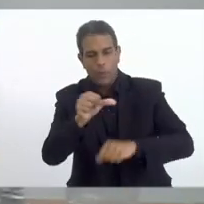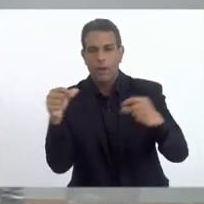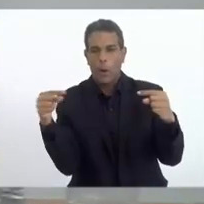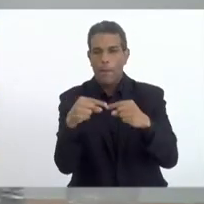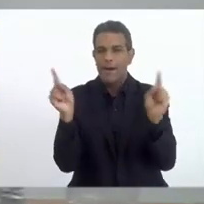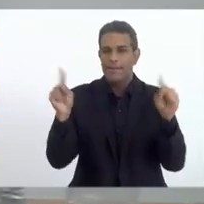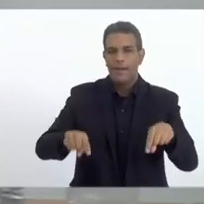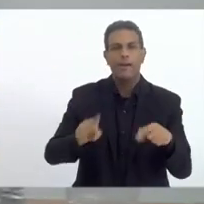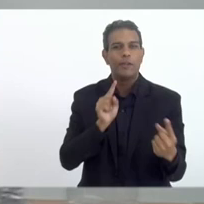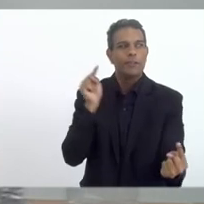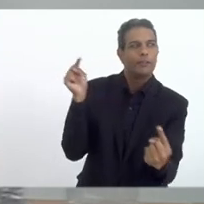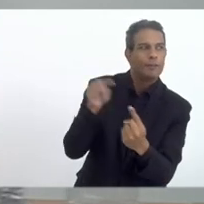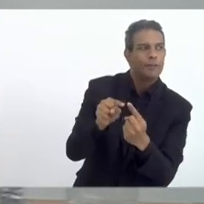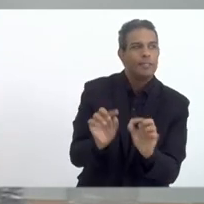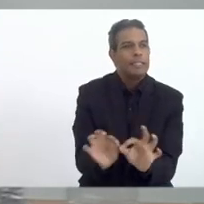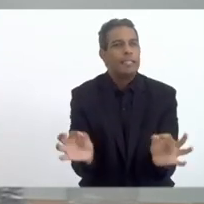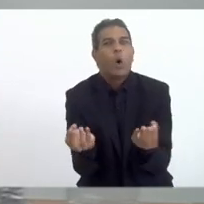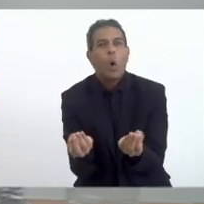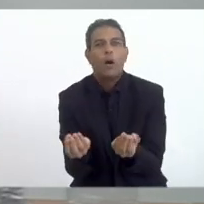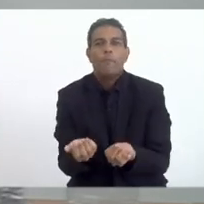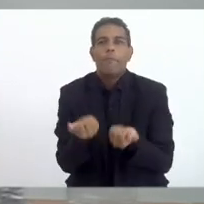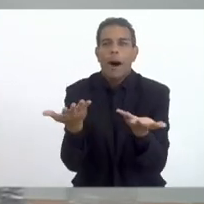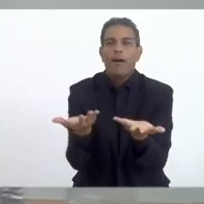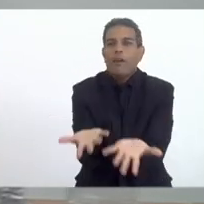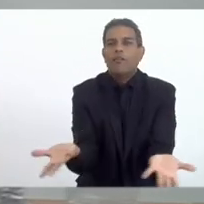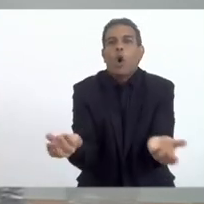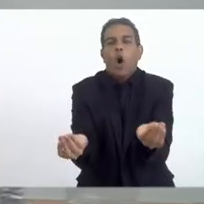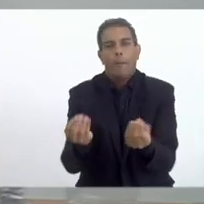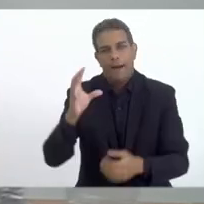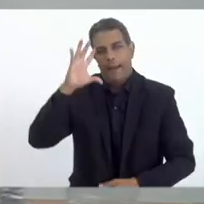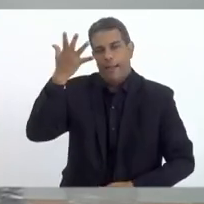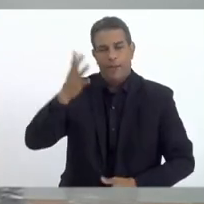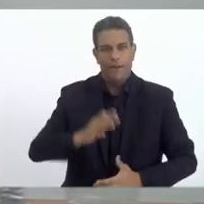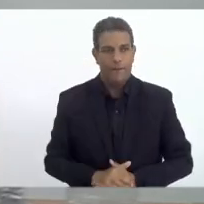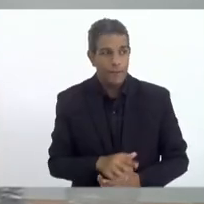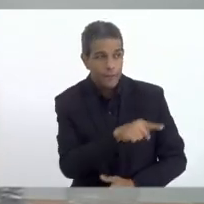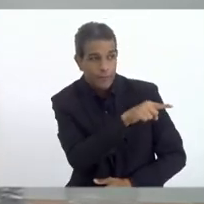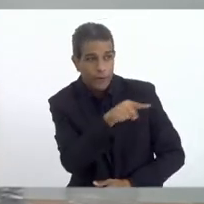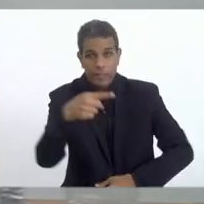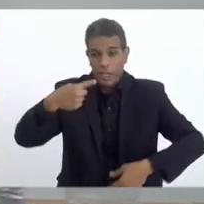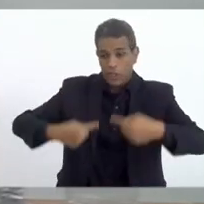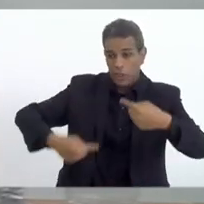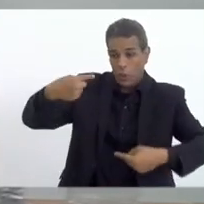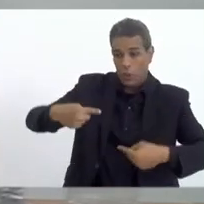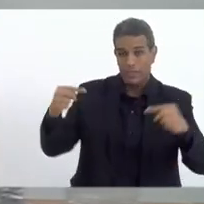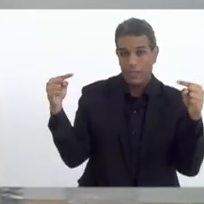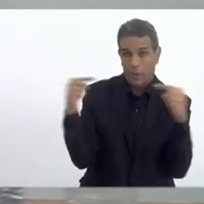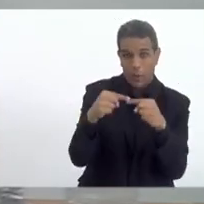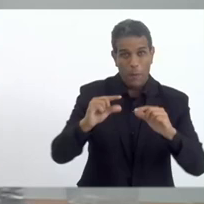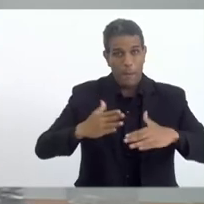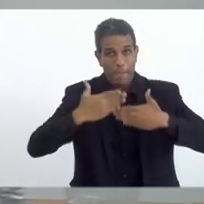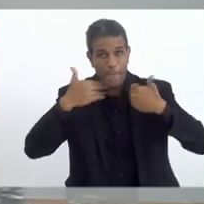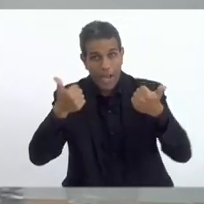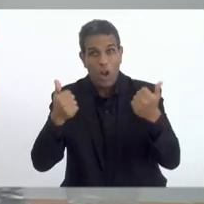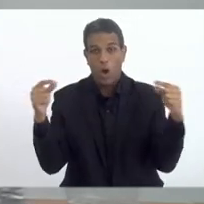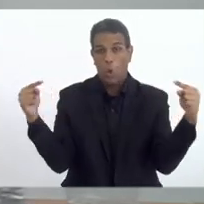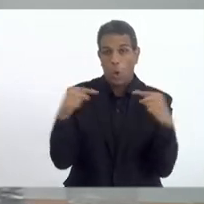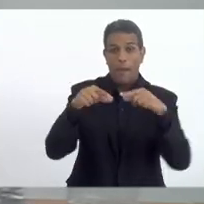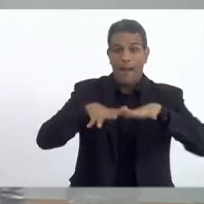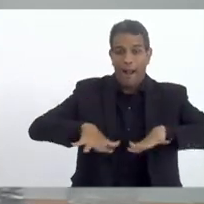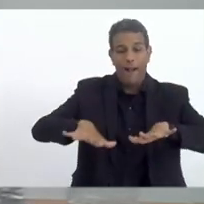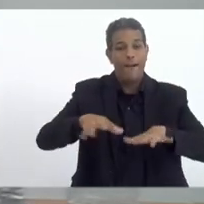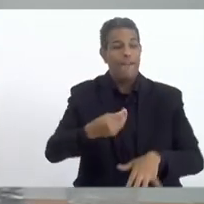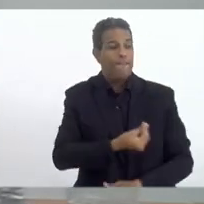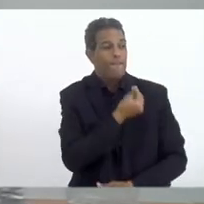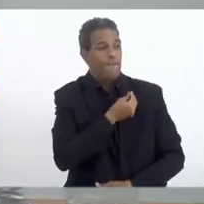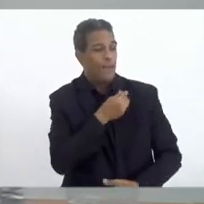vezes têm o objetivo simplesmente de jogar para a plateia. Dizer, olha, vocês discutiram, mas não é bem assim, a gente pode melhorar muito a vida